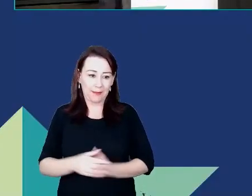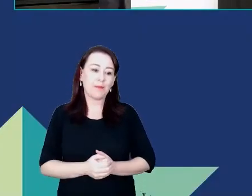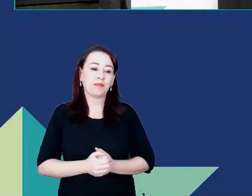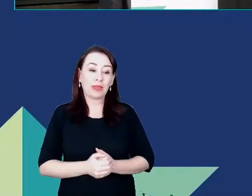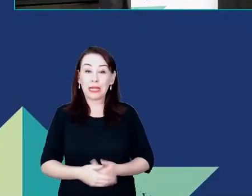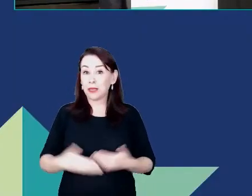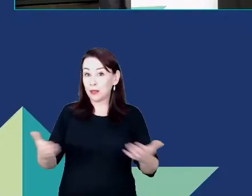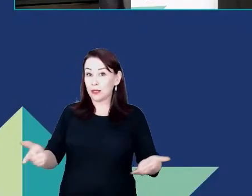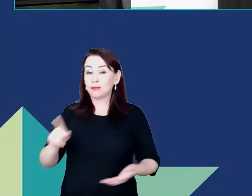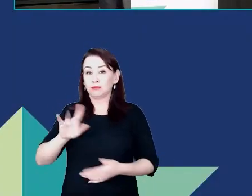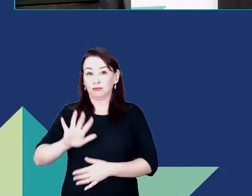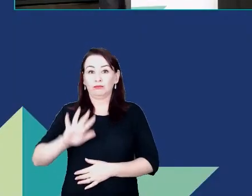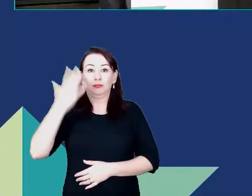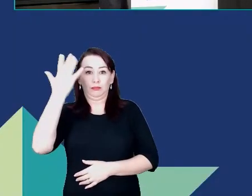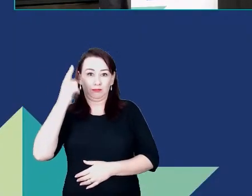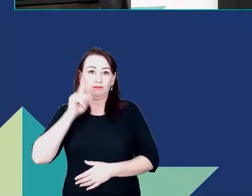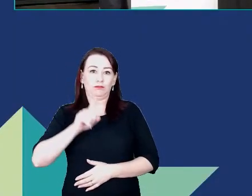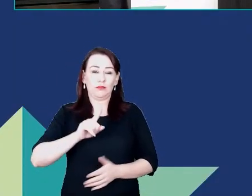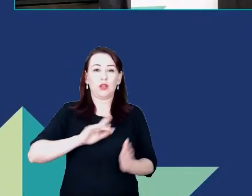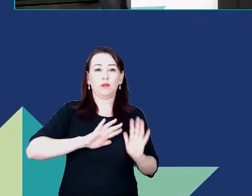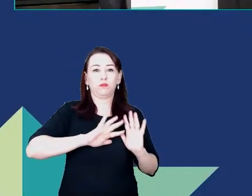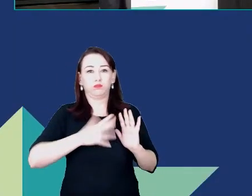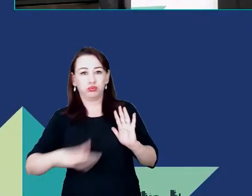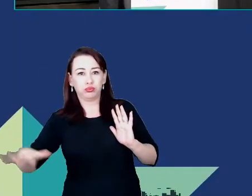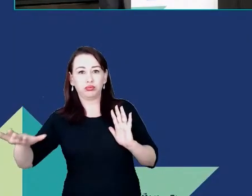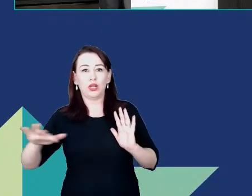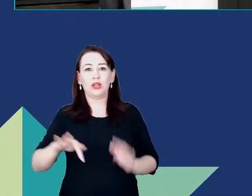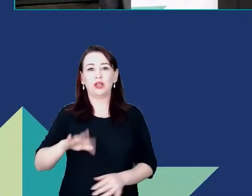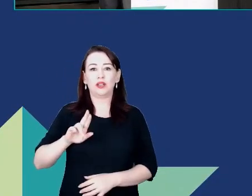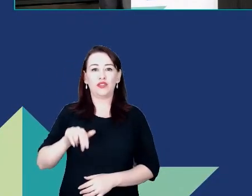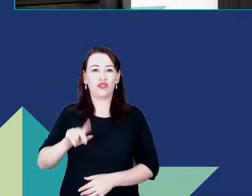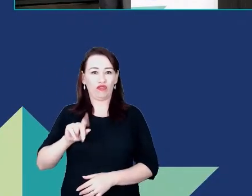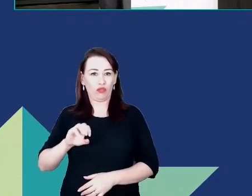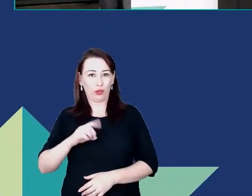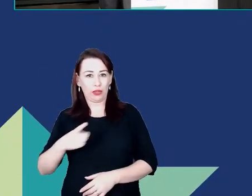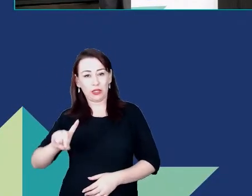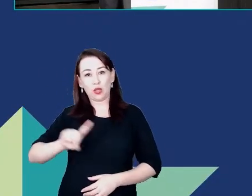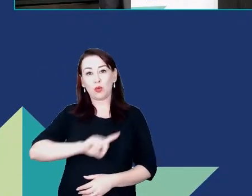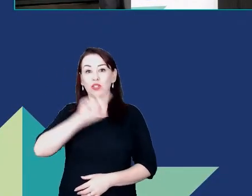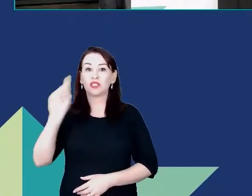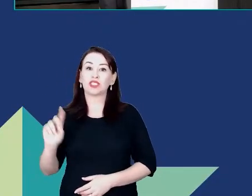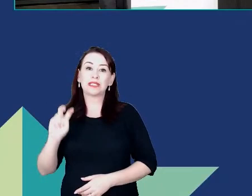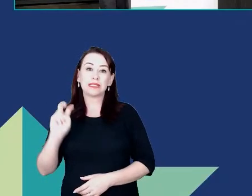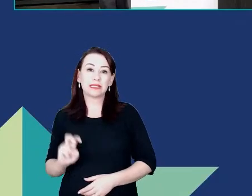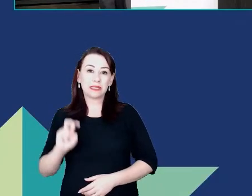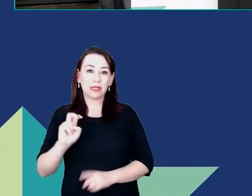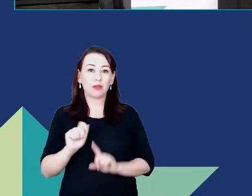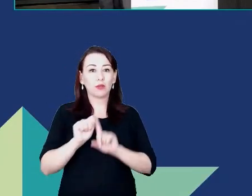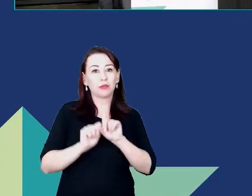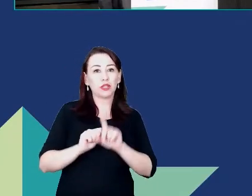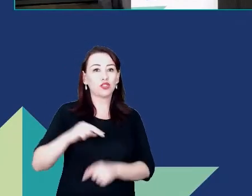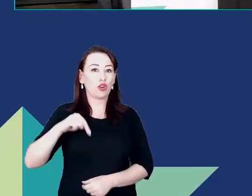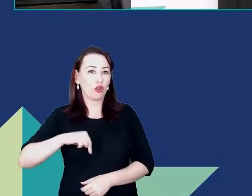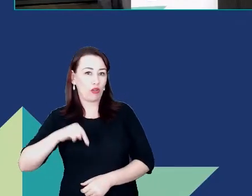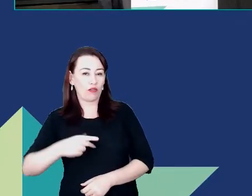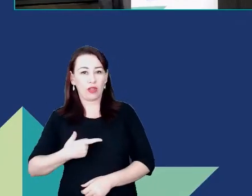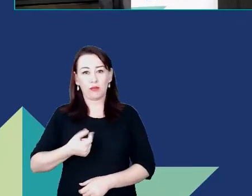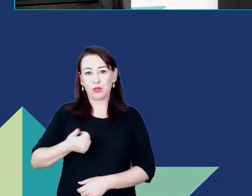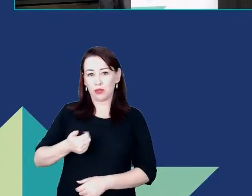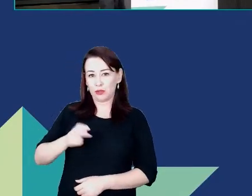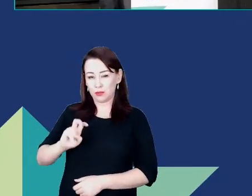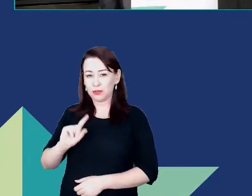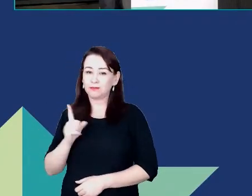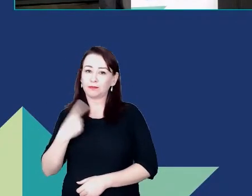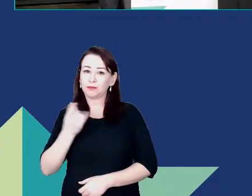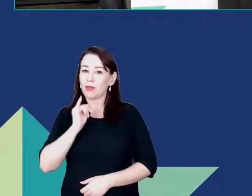ruptura da barragem de Fundão em 5 de novembro, né, de 2015, né? É um evento que a gente lamenta, não